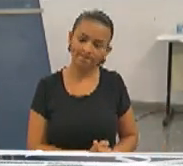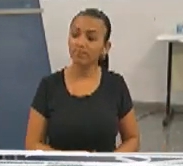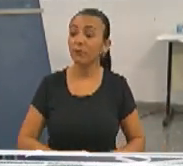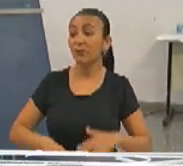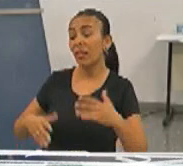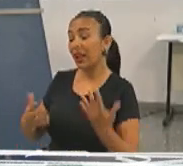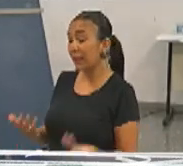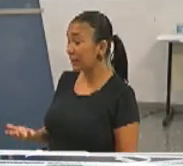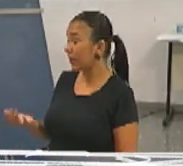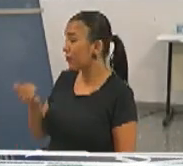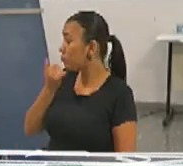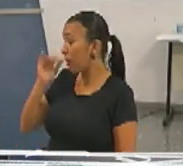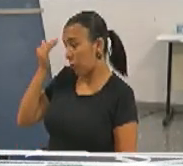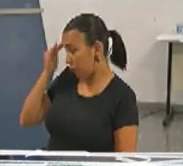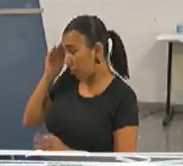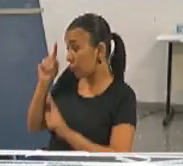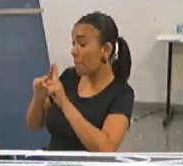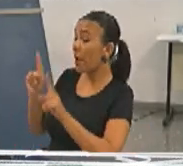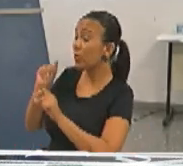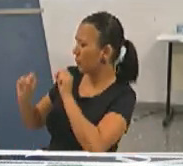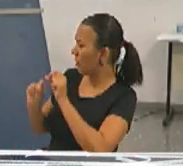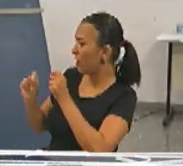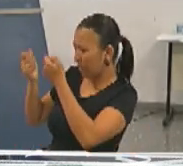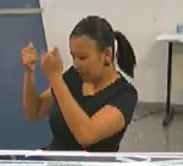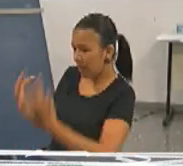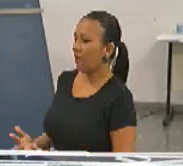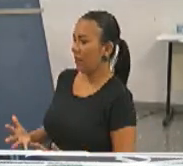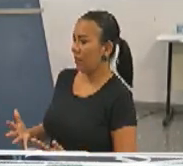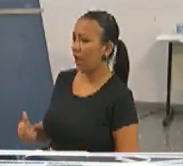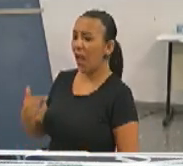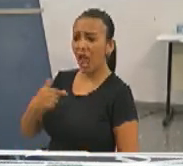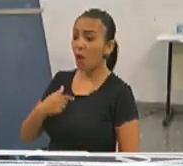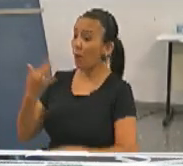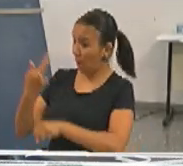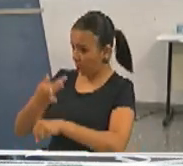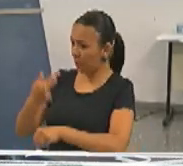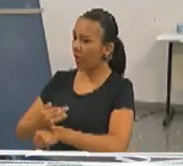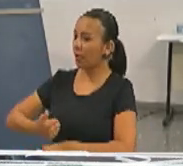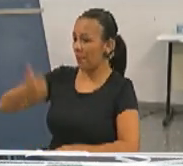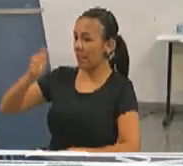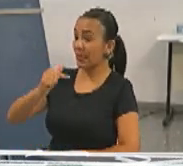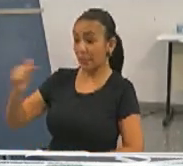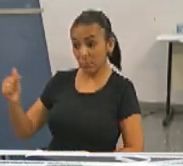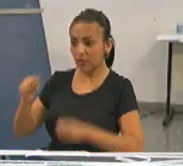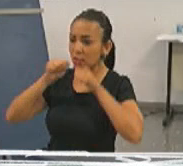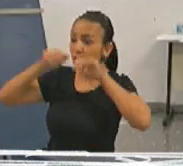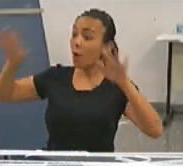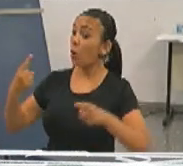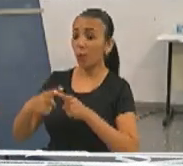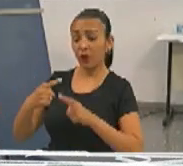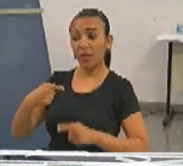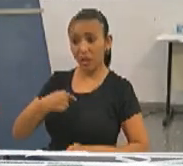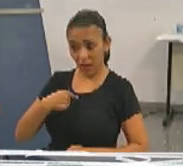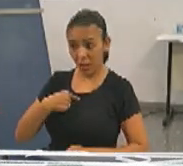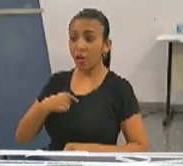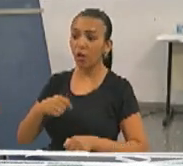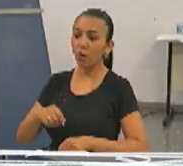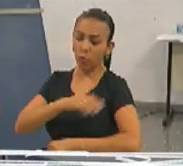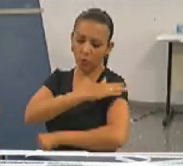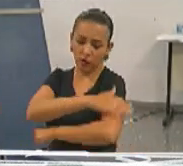realmente não estou entendendo a sua questão, mas, de qualquer maneira, eu não estive presente na primeira semana de campanha, porque eu estou... com o